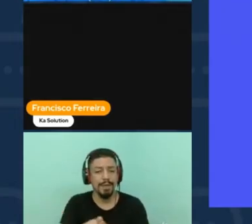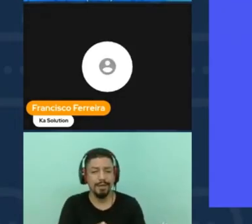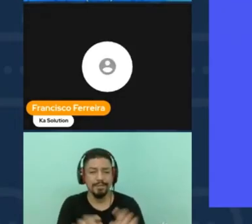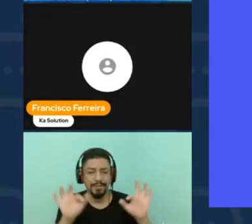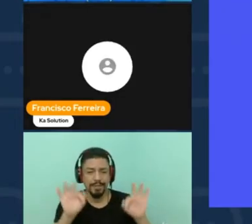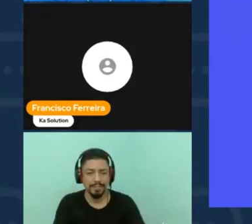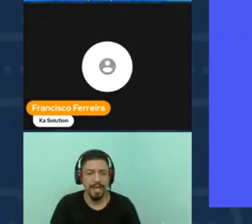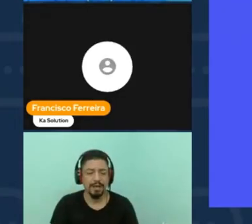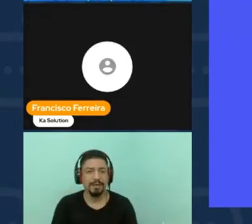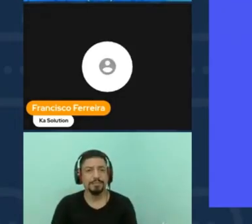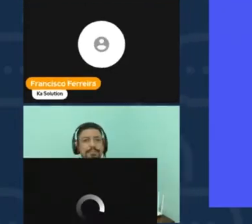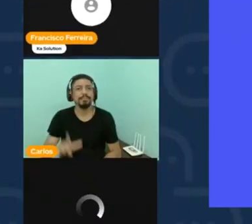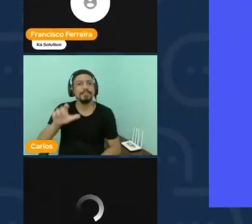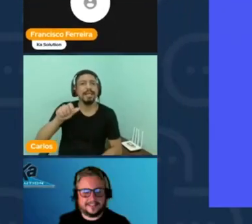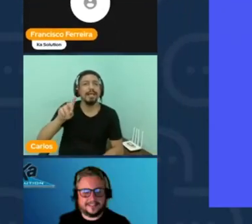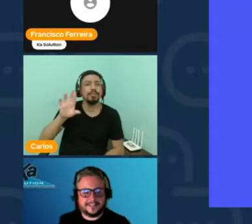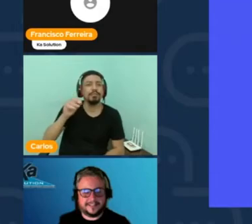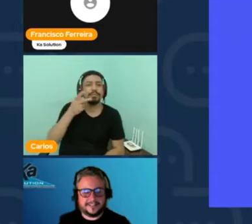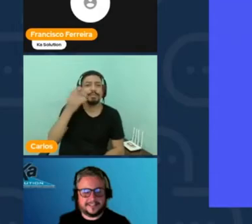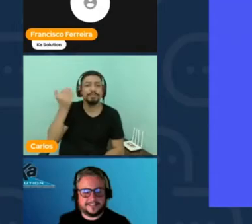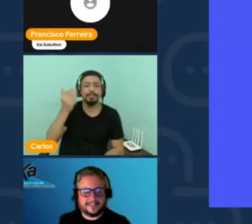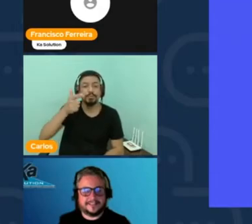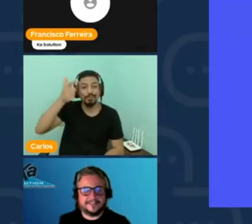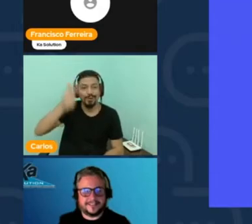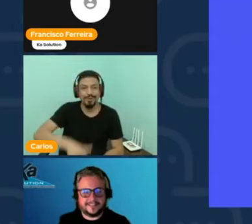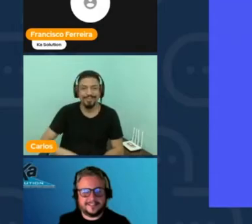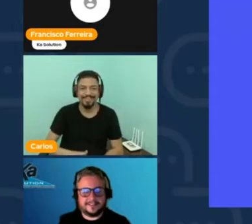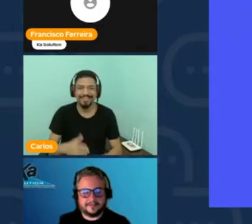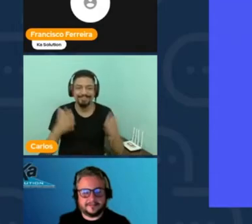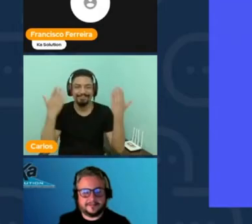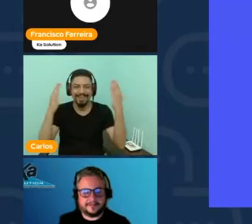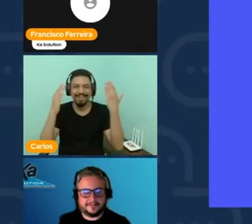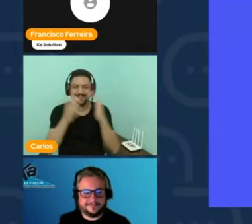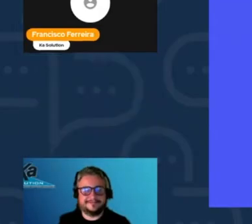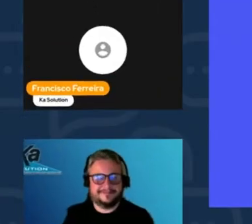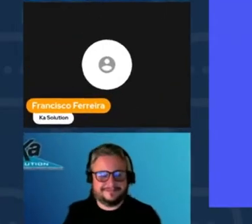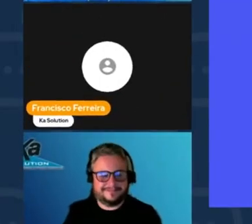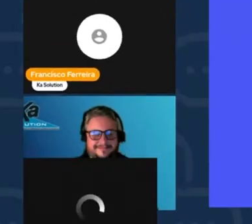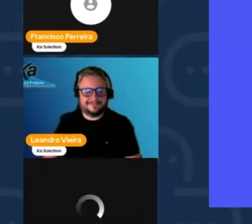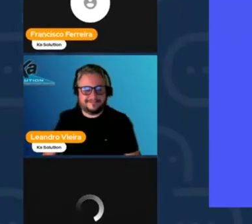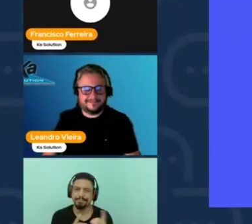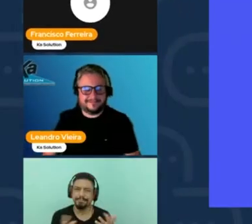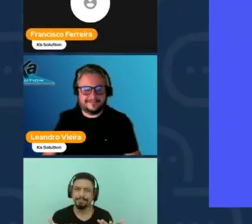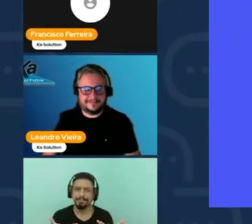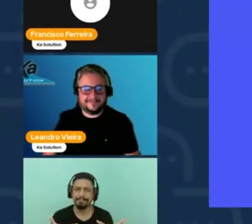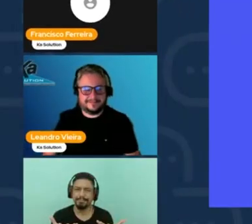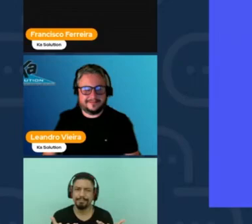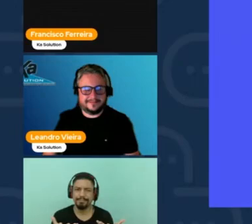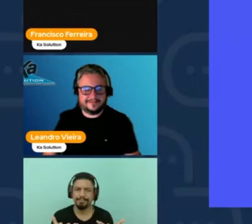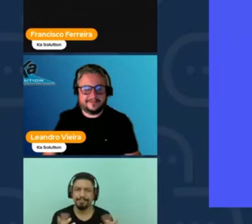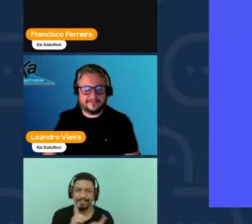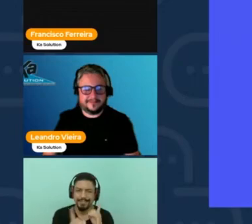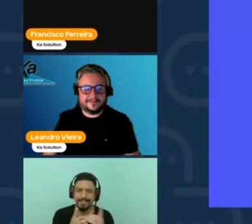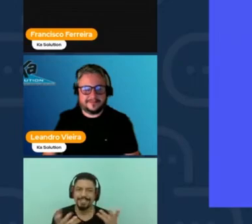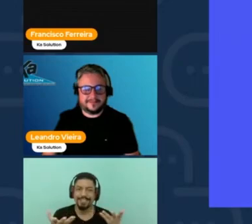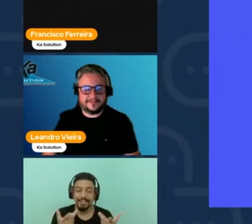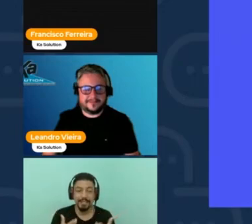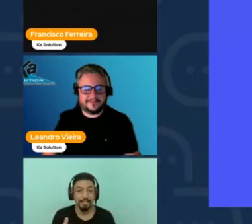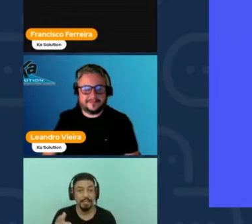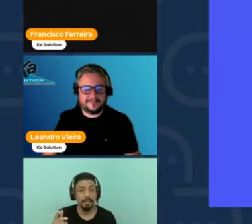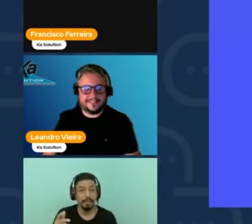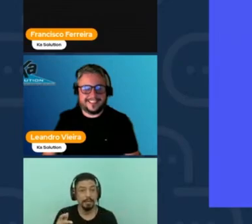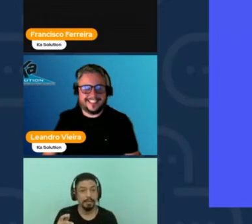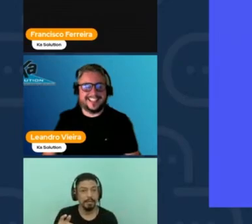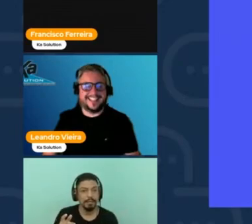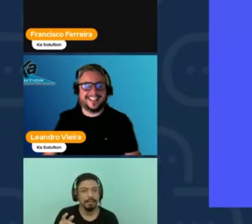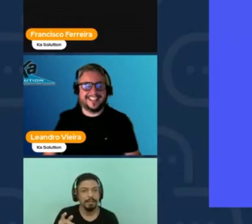encerramento. Leandro, de novo, né? Parabéns pela didática. Acho que todo mundo... Falaram que o tio Fran tá mimindo